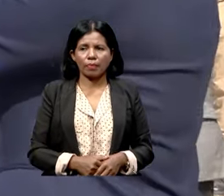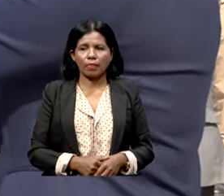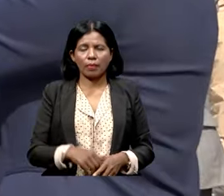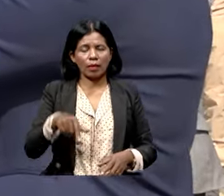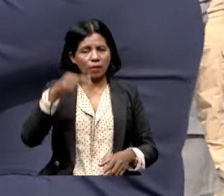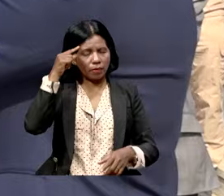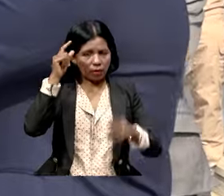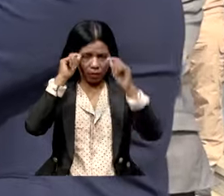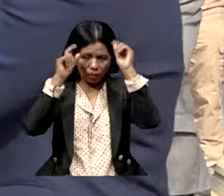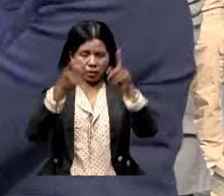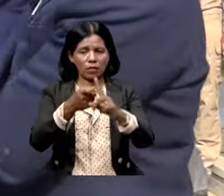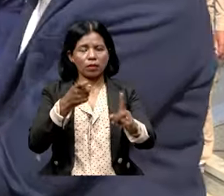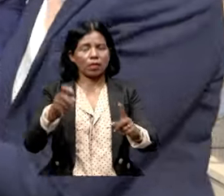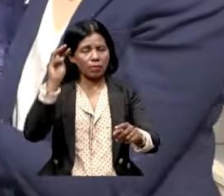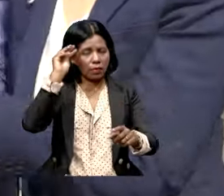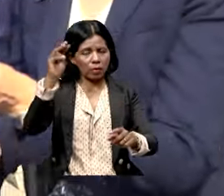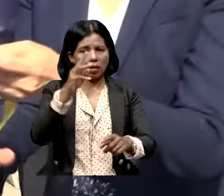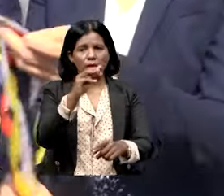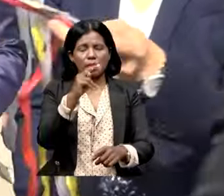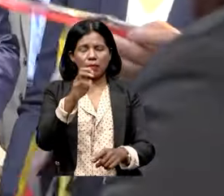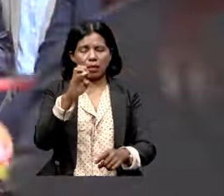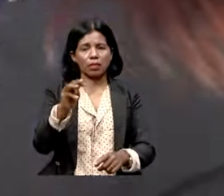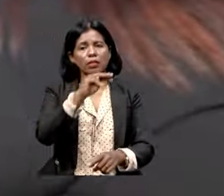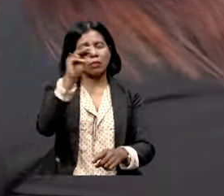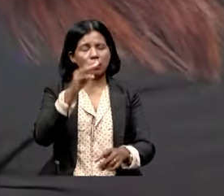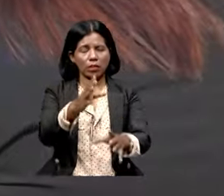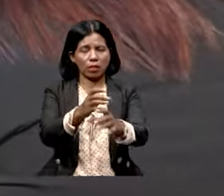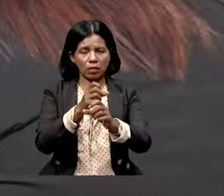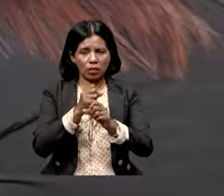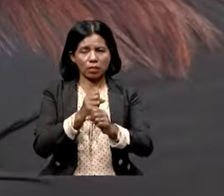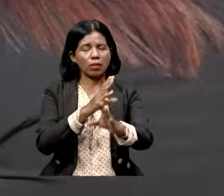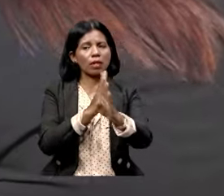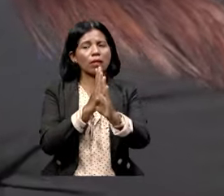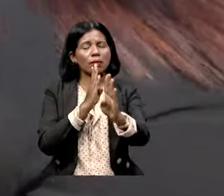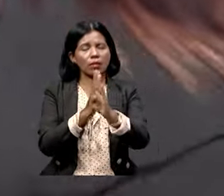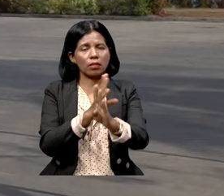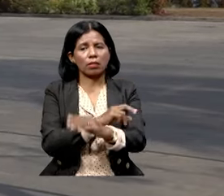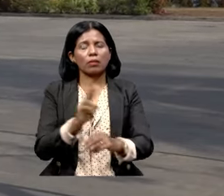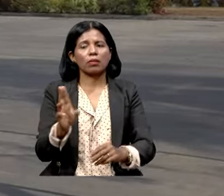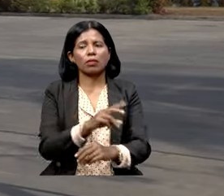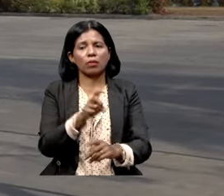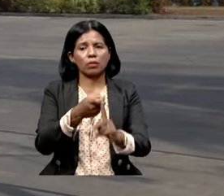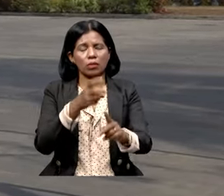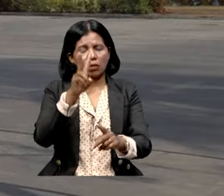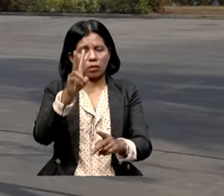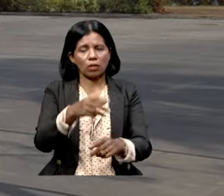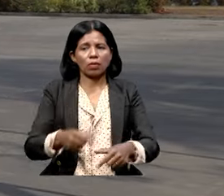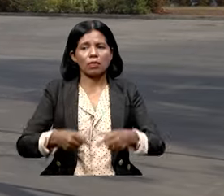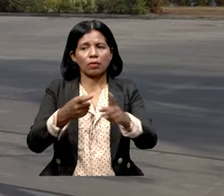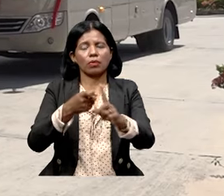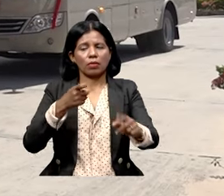Governo Timor-Leste liu o Ministério dos Negócios Estrangeiros. Segunda ne simu veículo e tombas unidade de rua o governo sina nebe entrega liu